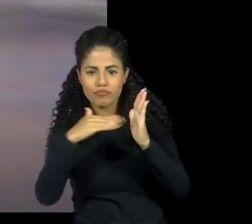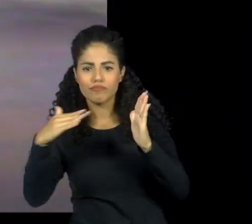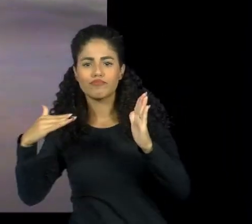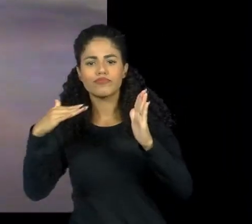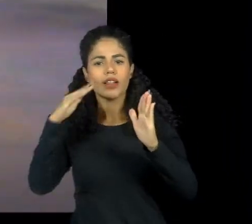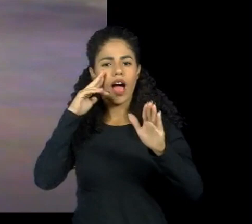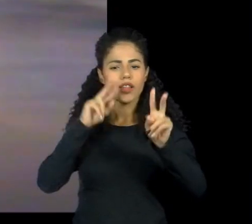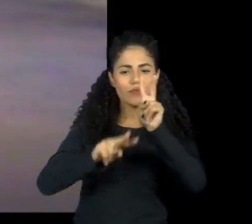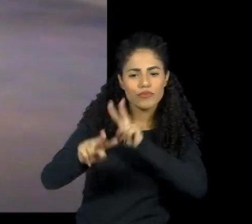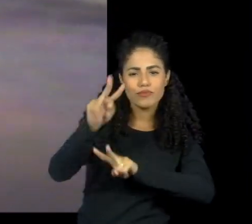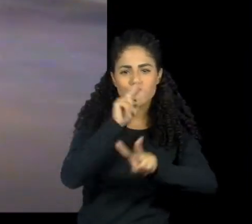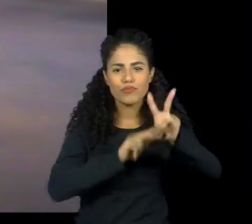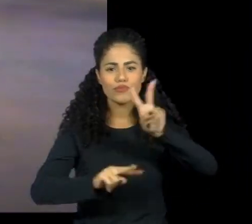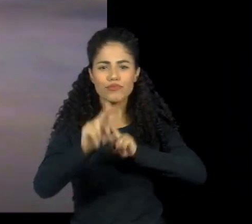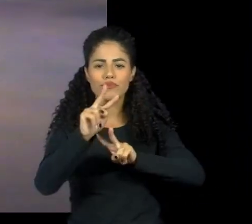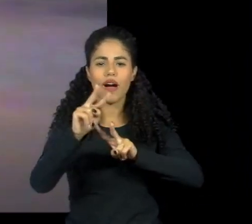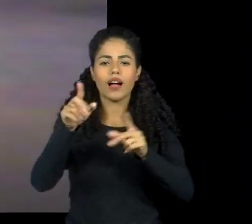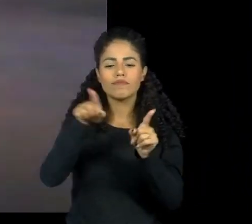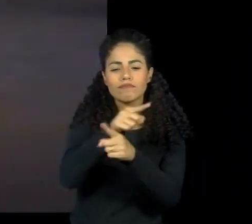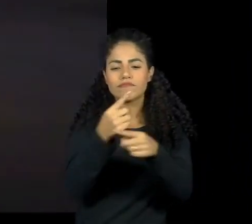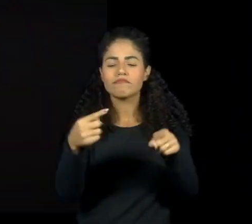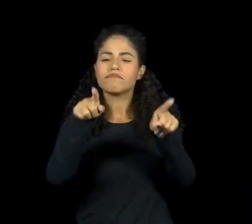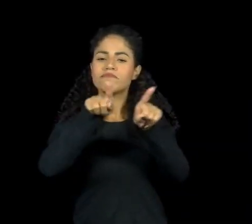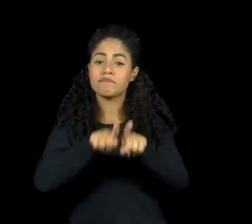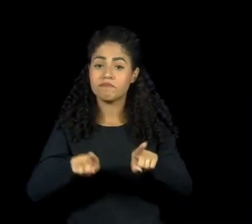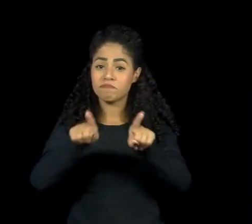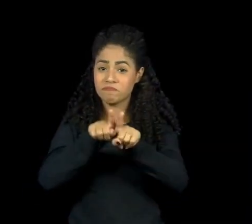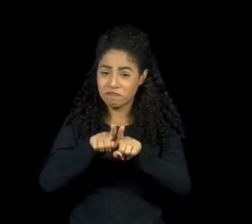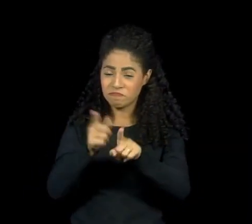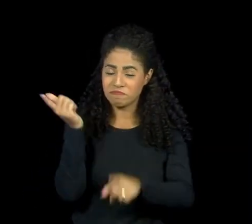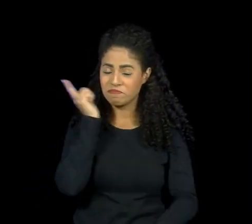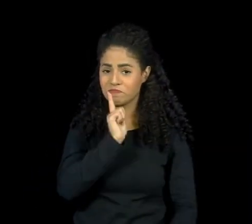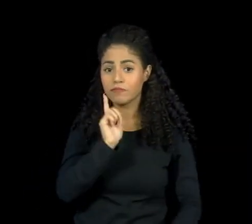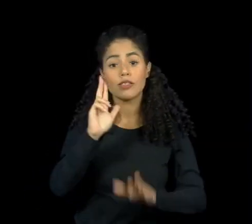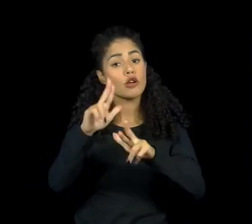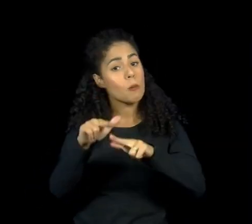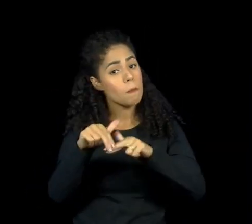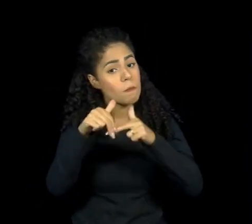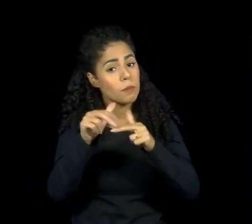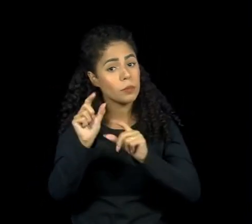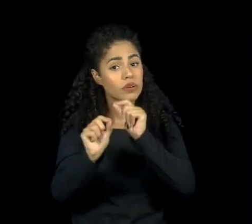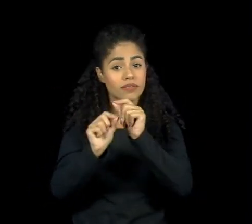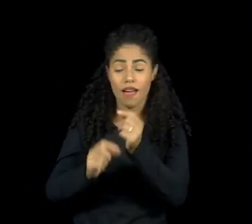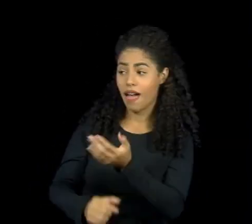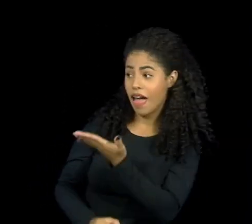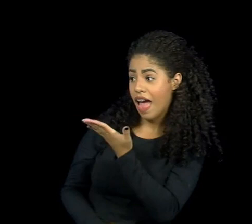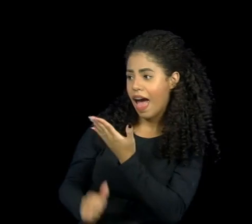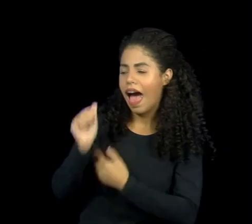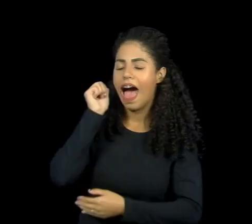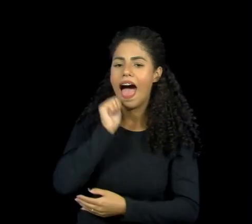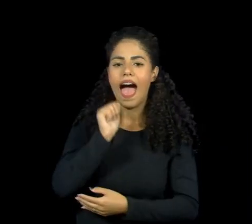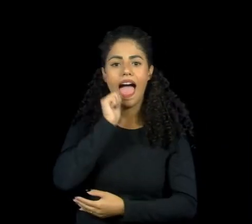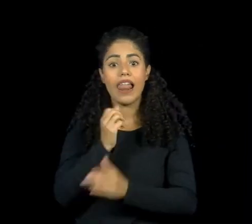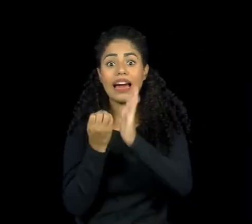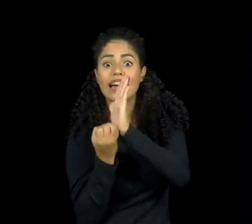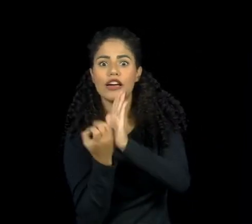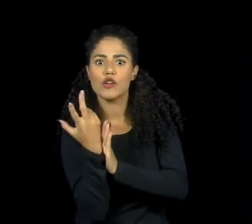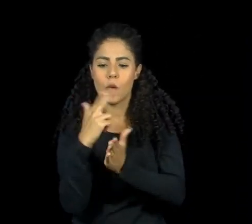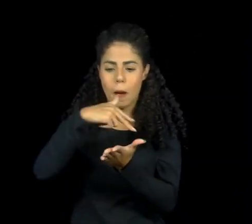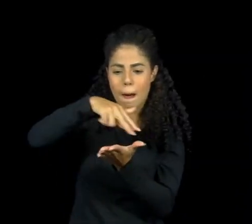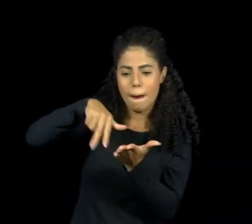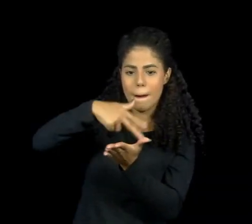e Stravinsky na música. Por isso, é considerada a mãe da dança